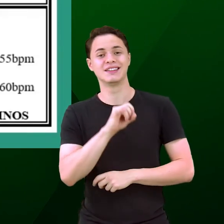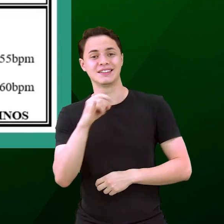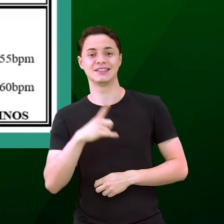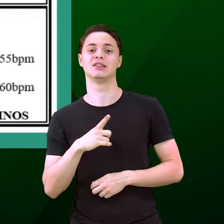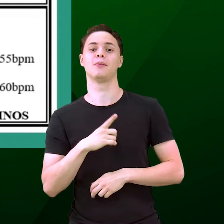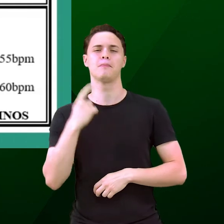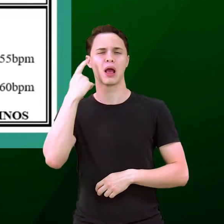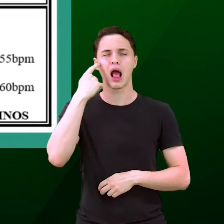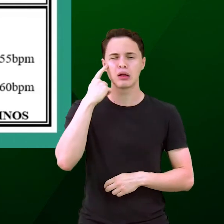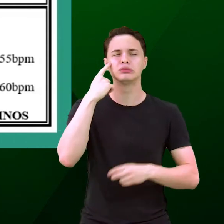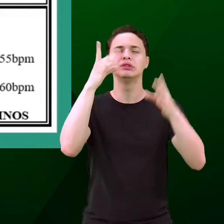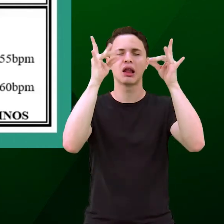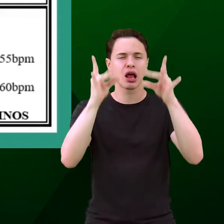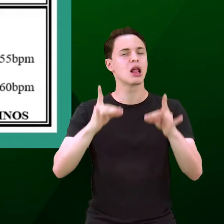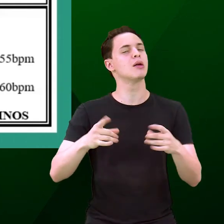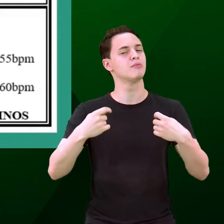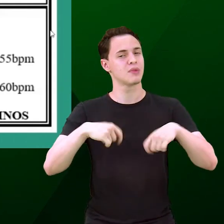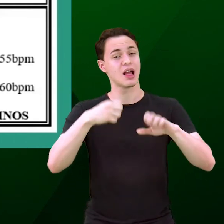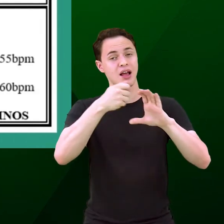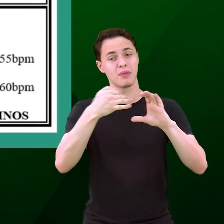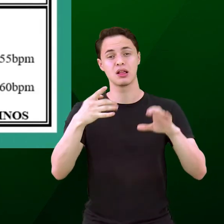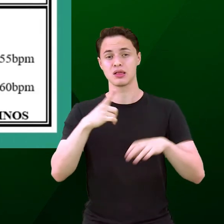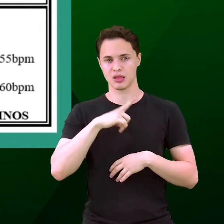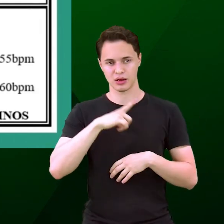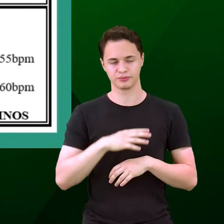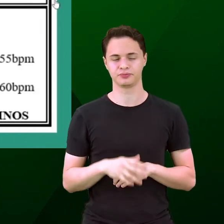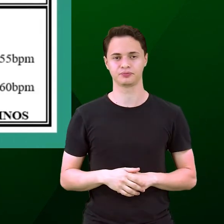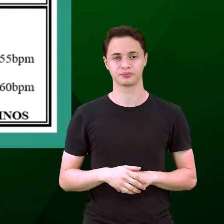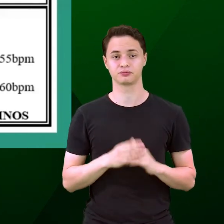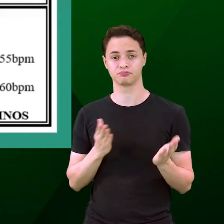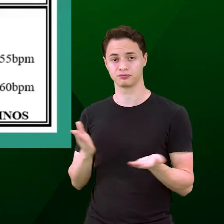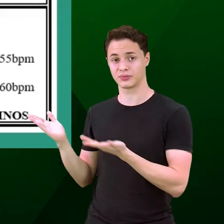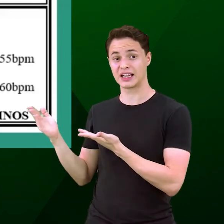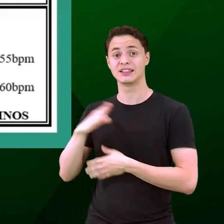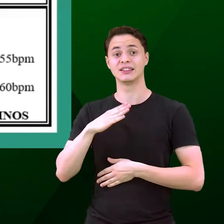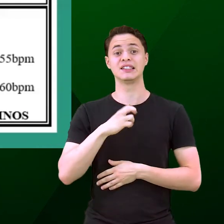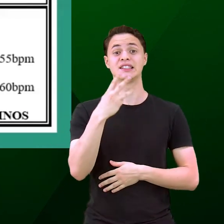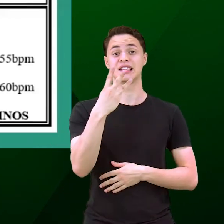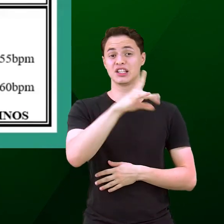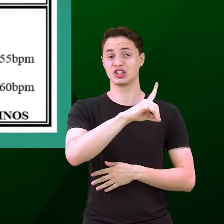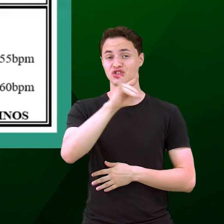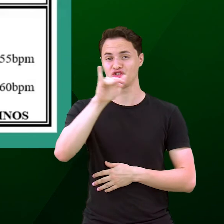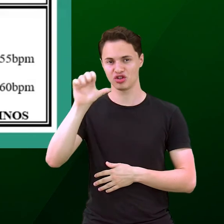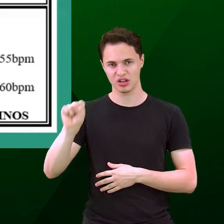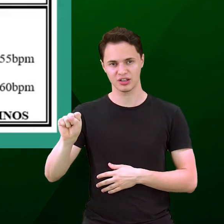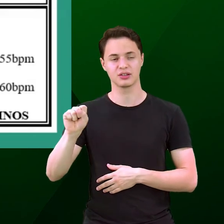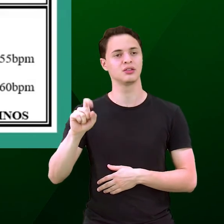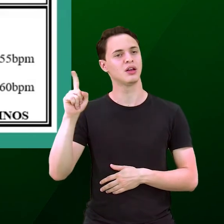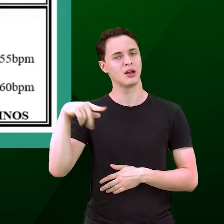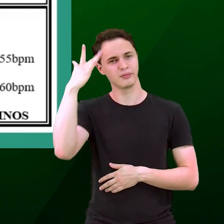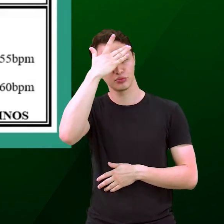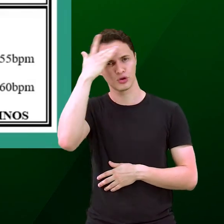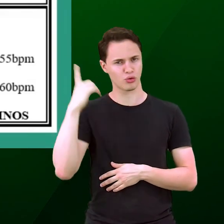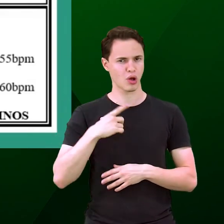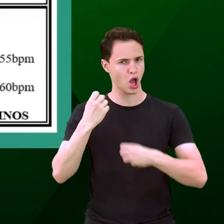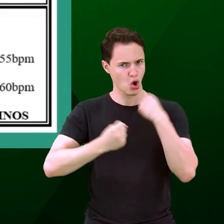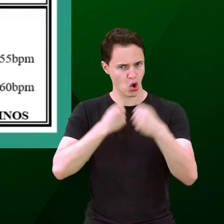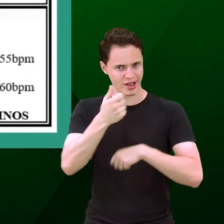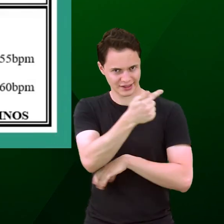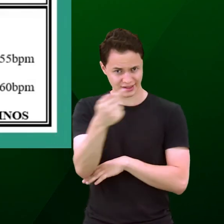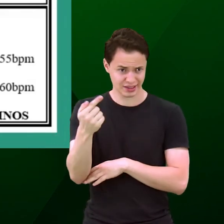energia, me desgastava um pouquinho mais, certo? Então, passo final para ambos os lados, né? O